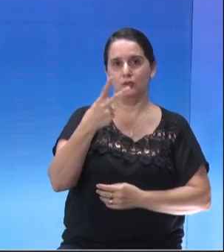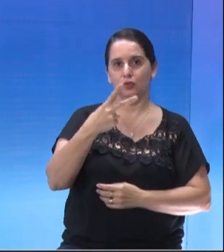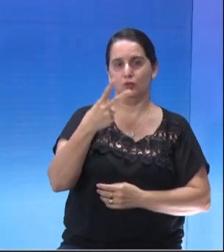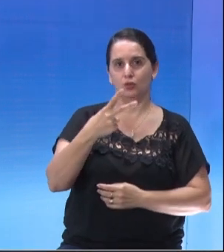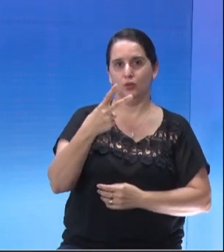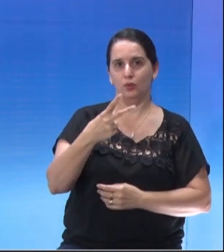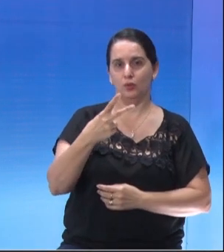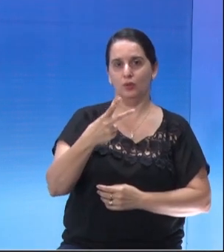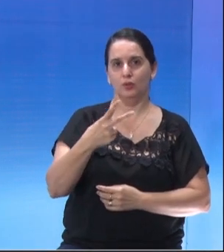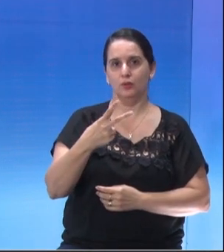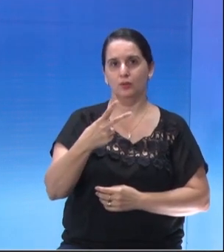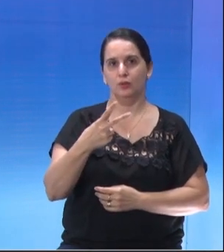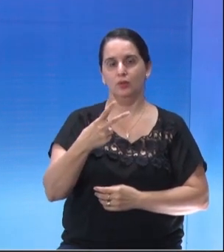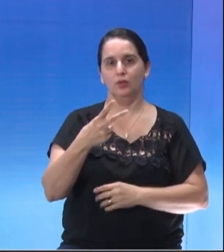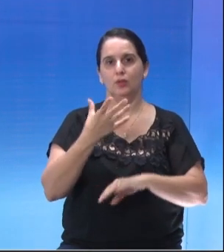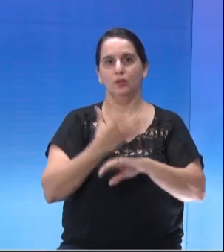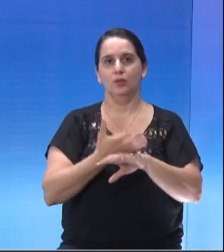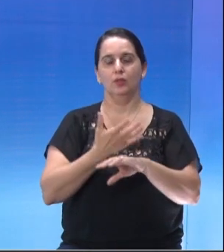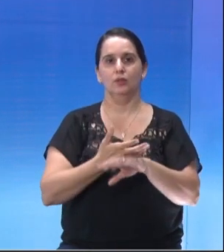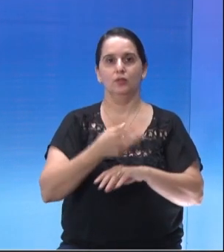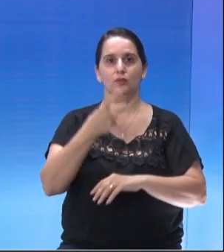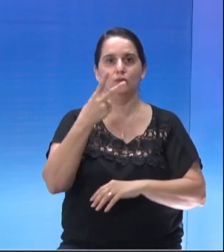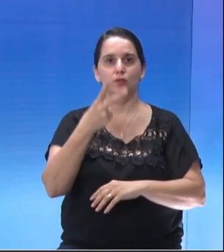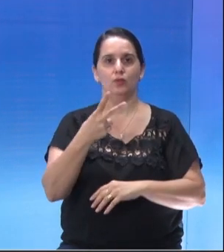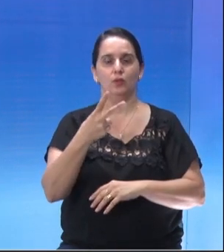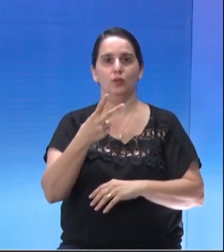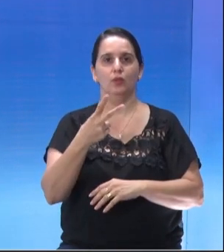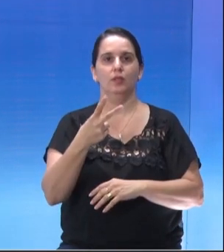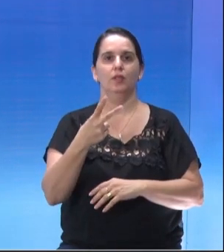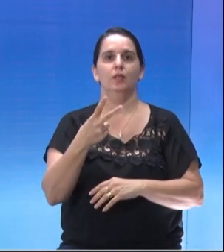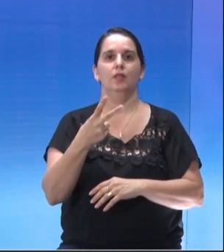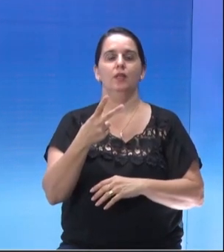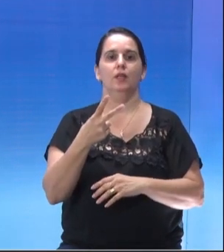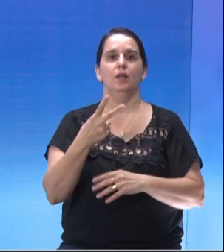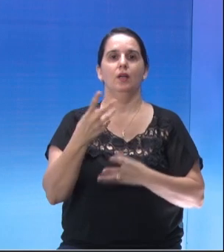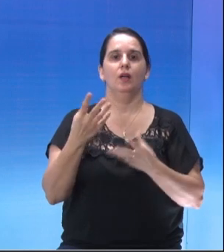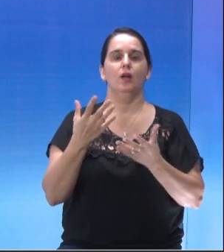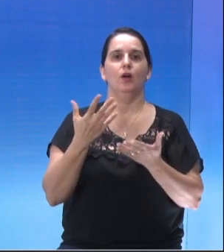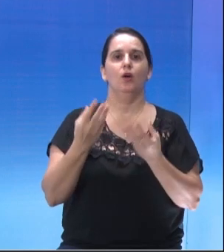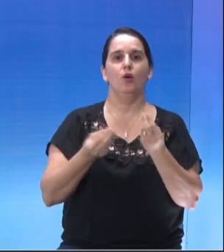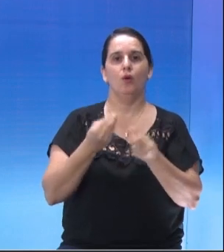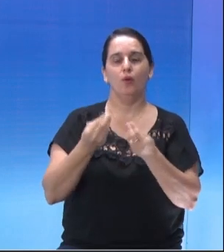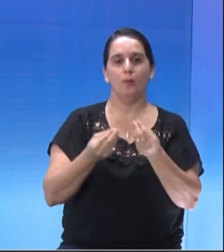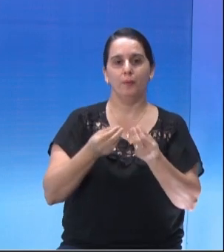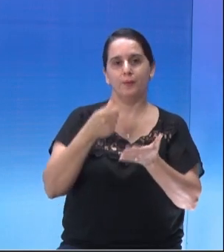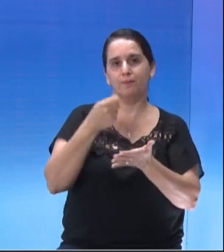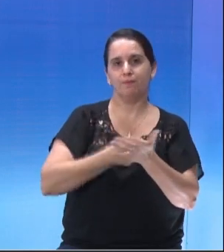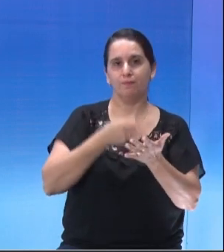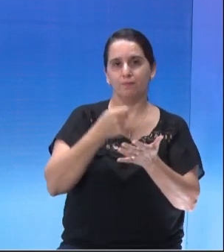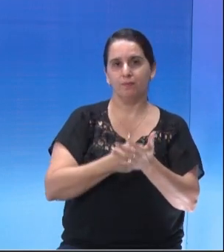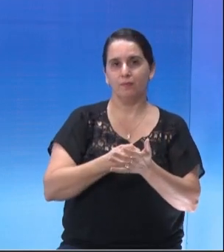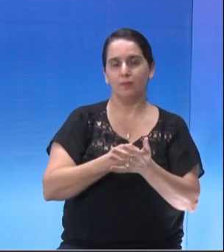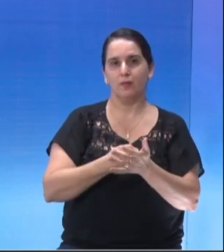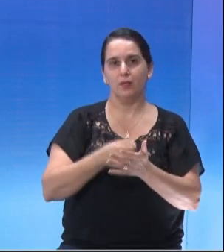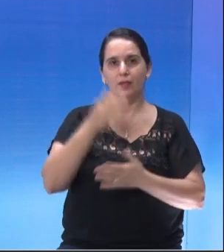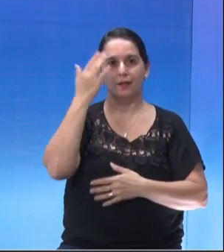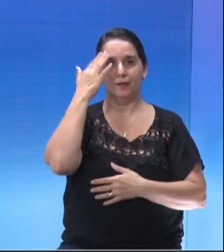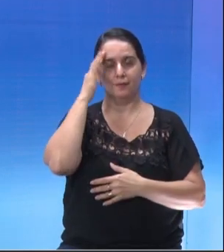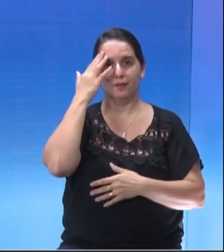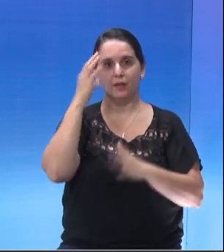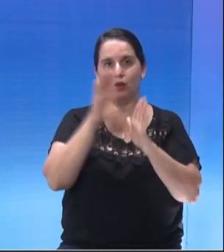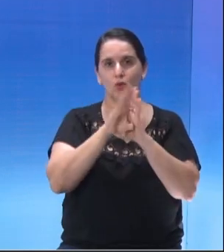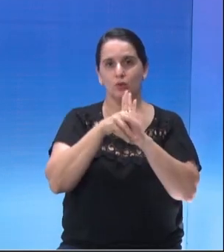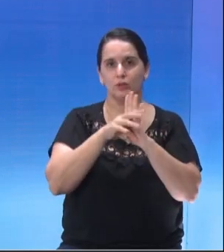resolução, do segundo exercício da terceira aula. Um exercício que cobrou conceitos